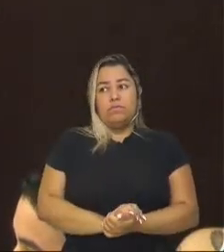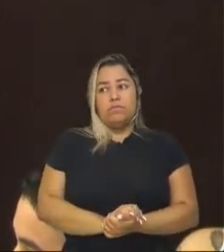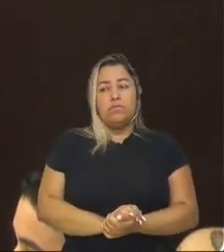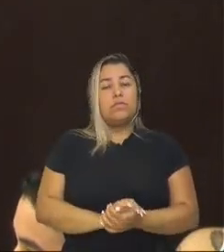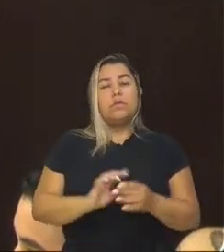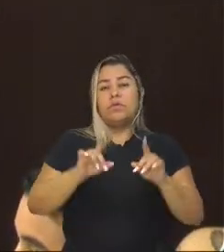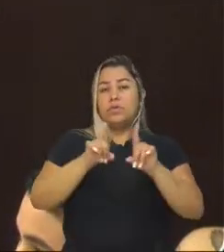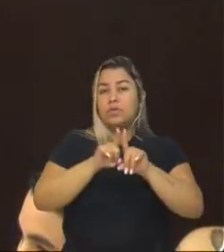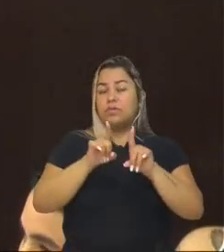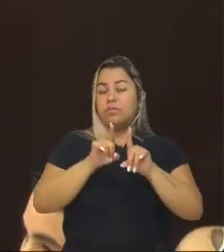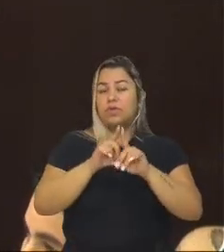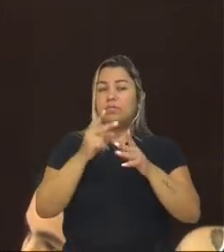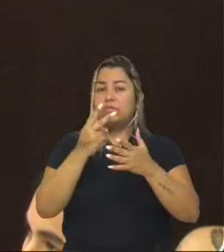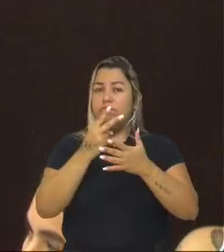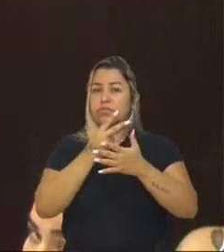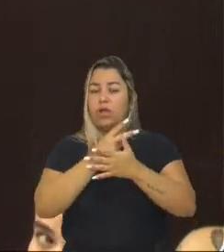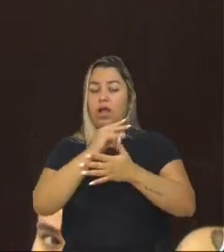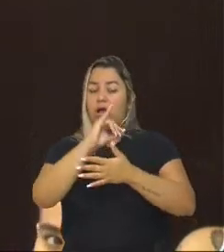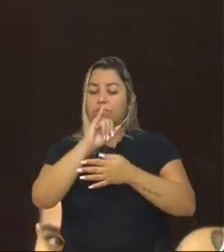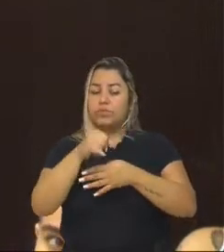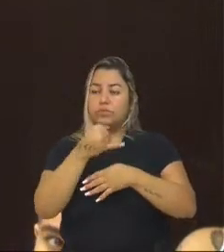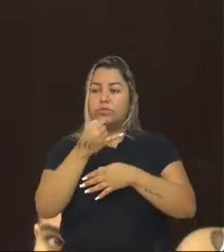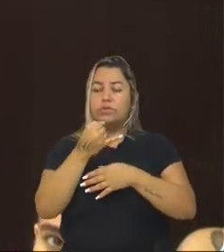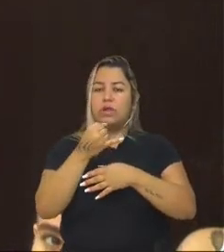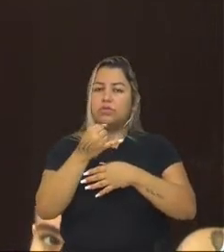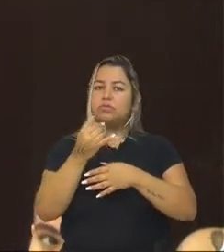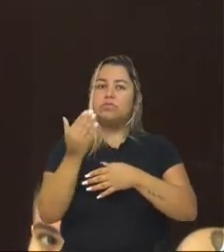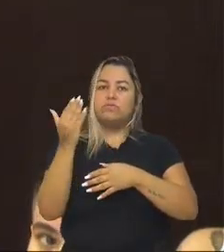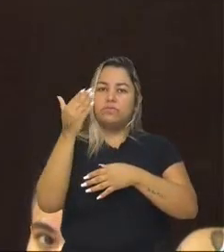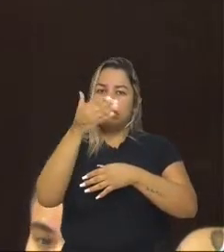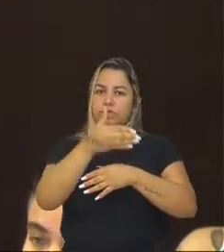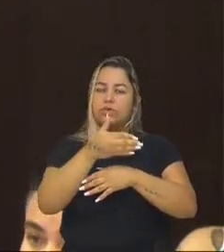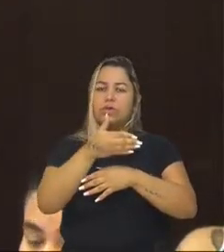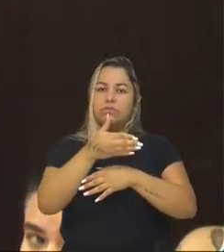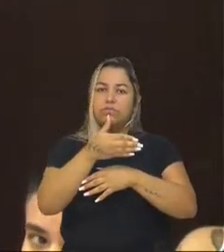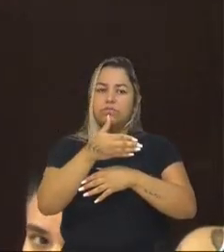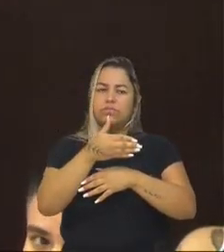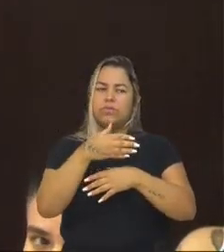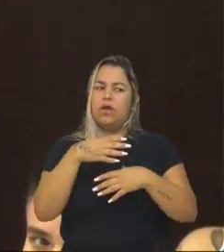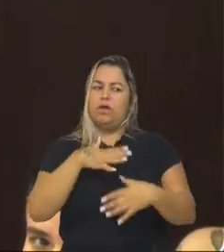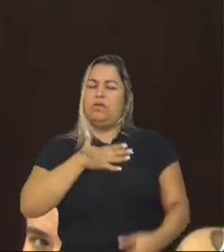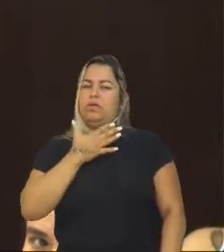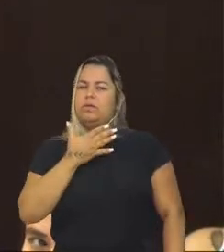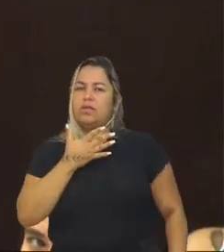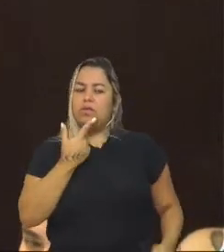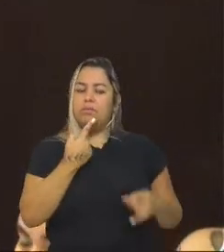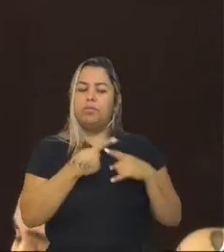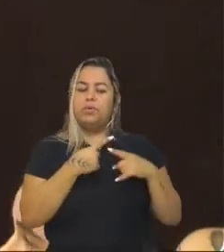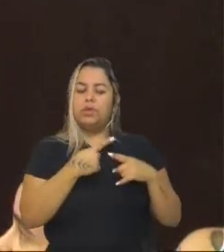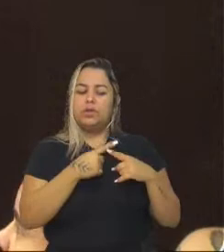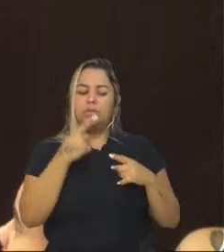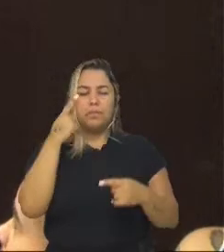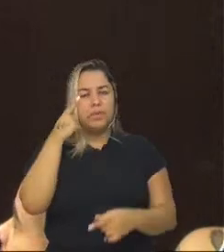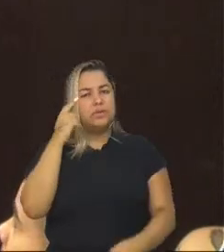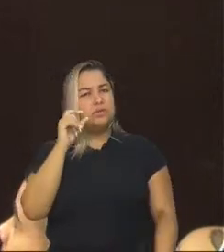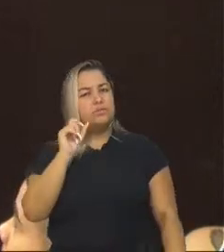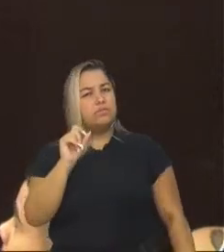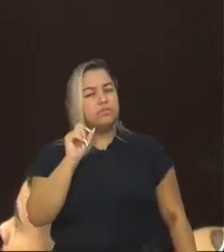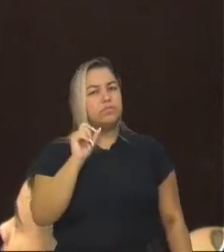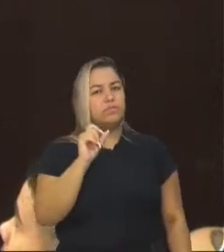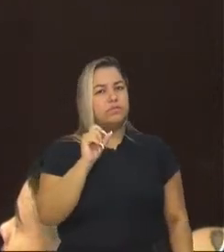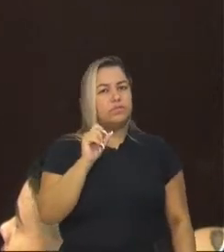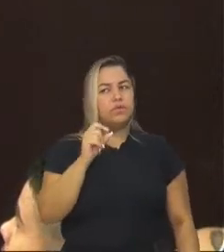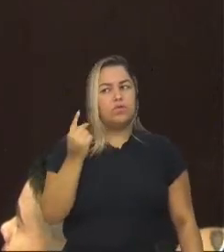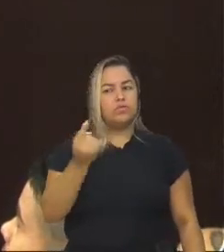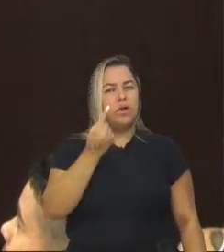quando me veio essa oportunidade de vir para cá, fiquei um pouco assustada, porque eu pensei, pera, então quer dizer que eu